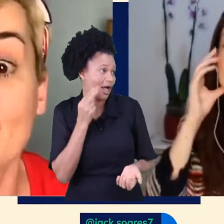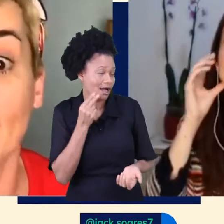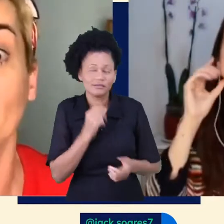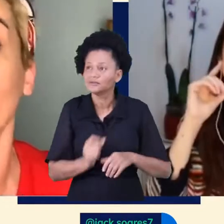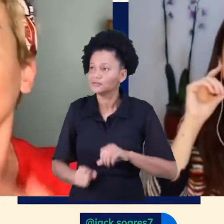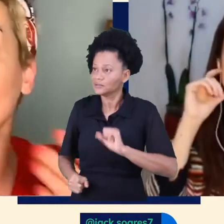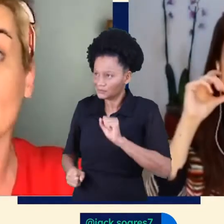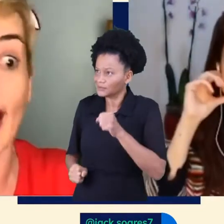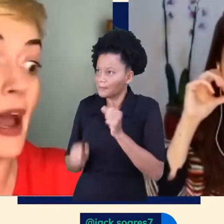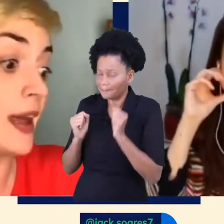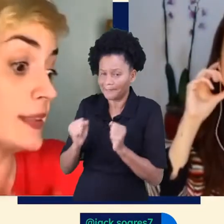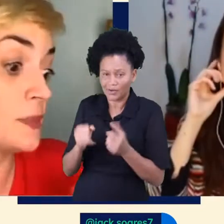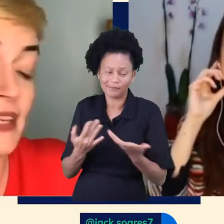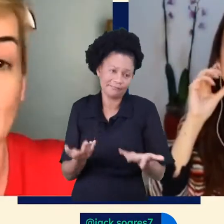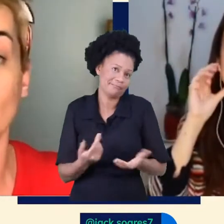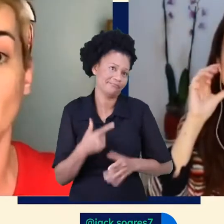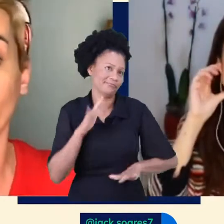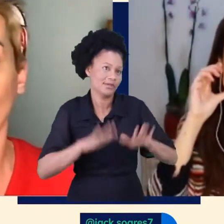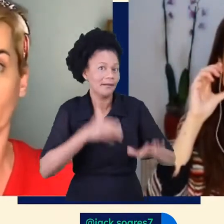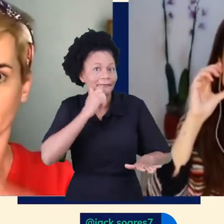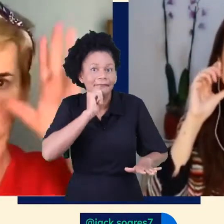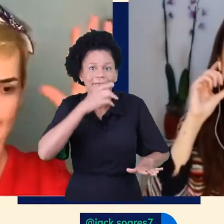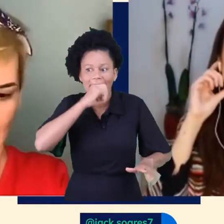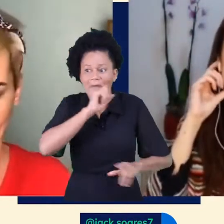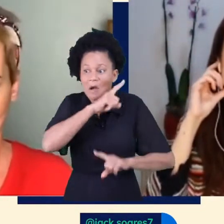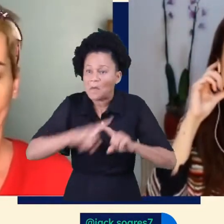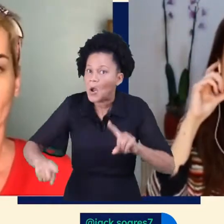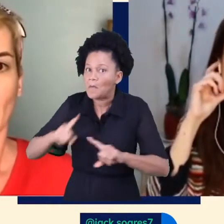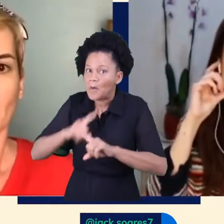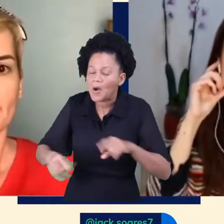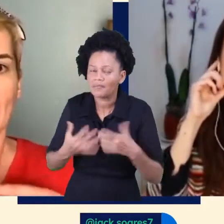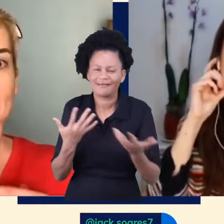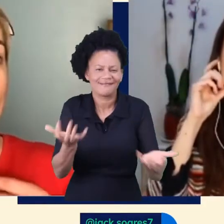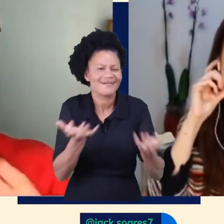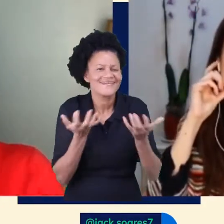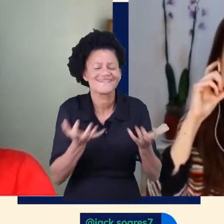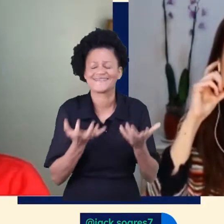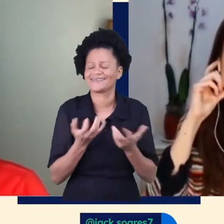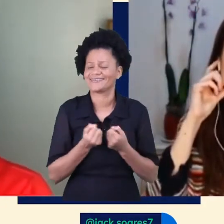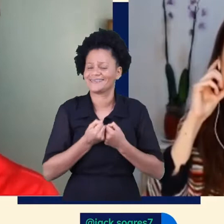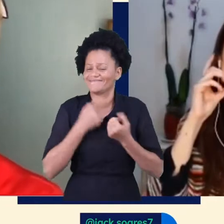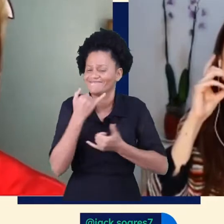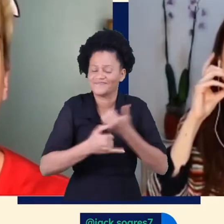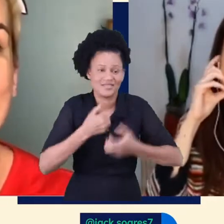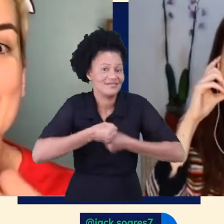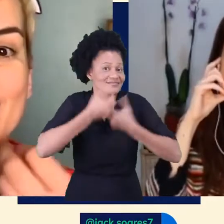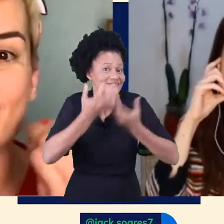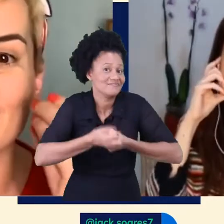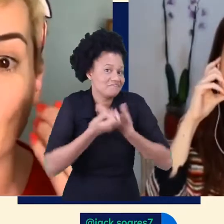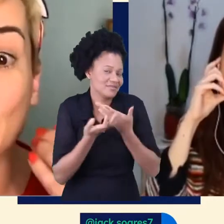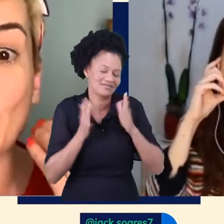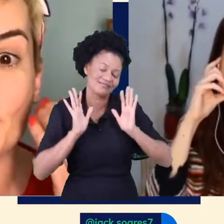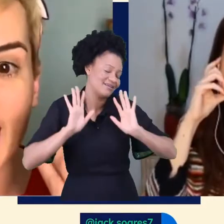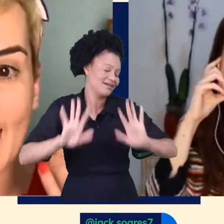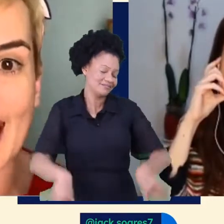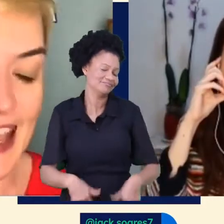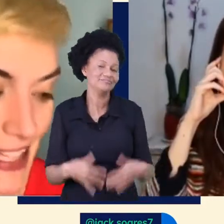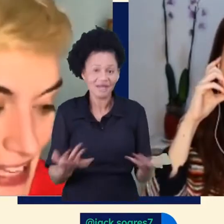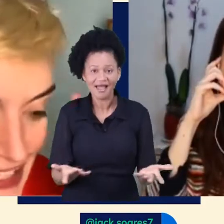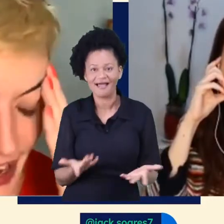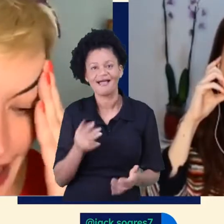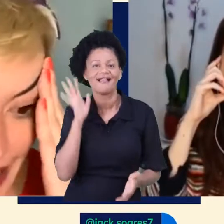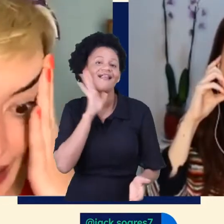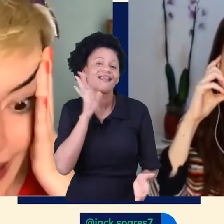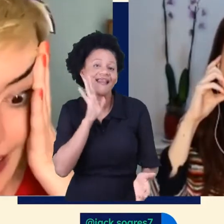não deixem, ele quer brincar, se expressar de alguma forma, sei lá. Mas é muito legal porque as crianças, elas, quando não